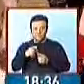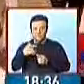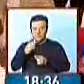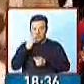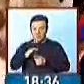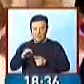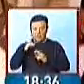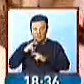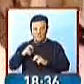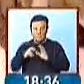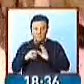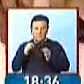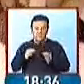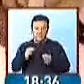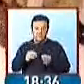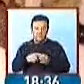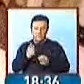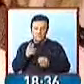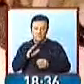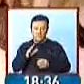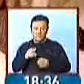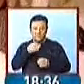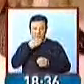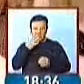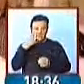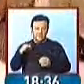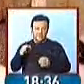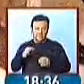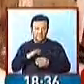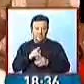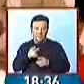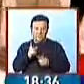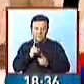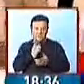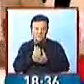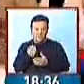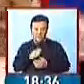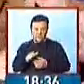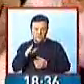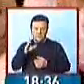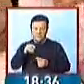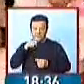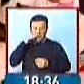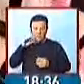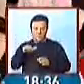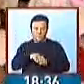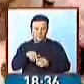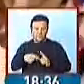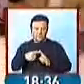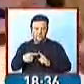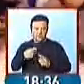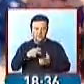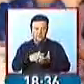investigação, mas sempre de uma forma simplificada para que não só as crianças, mas os adultos que também participam nesta Semana da